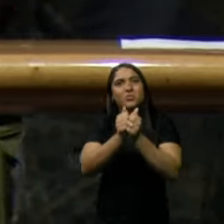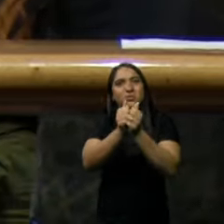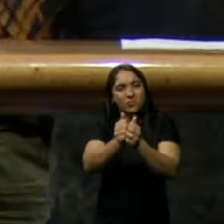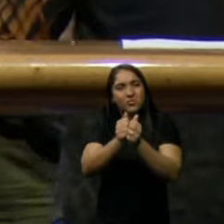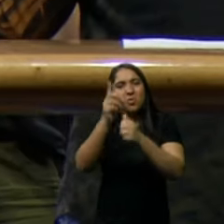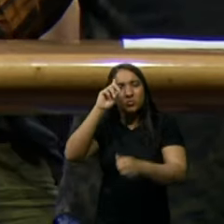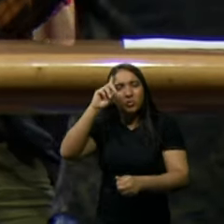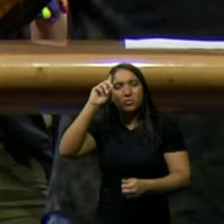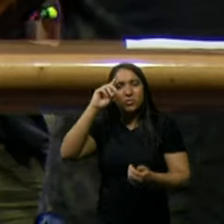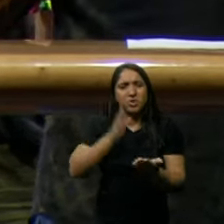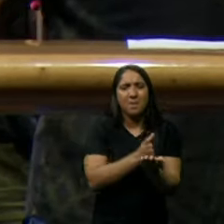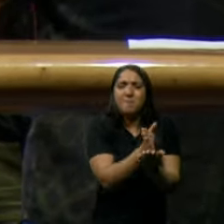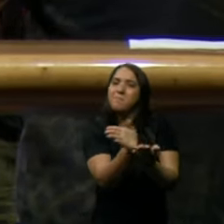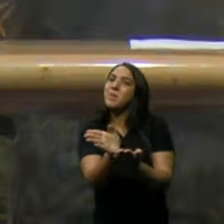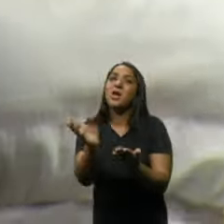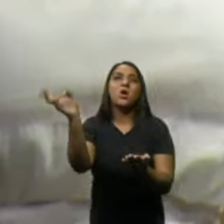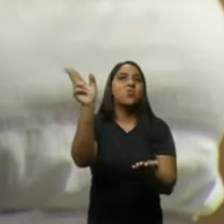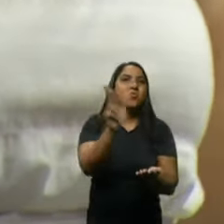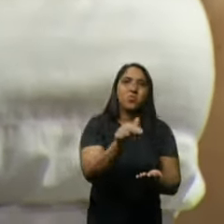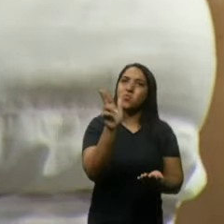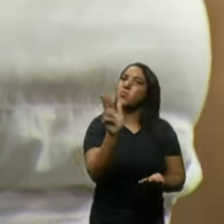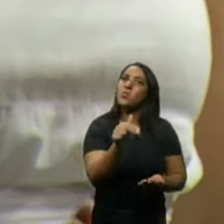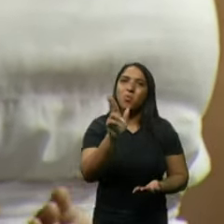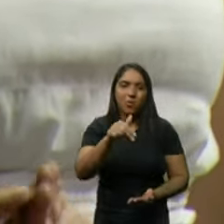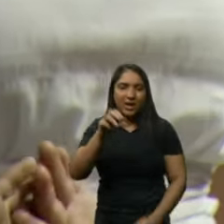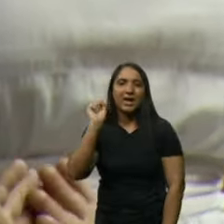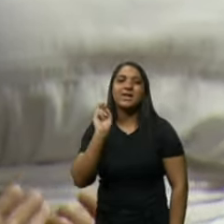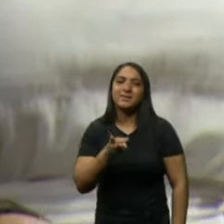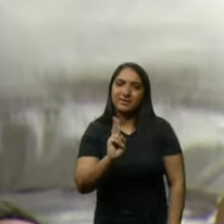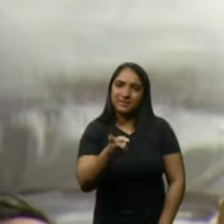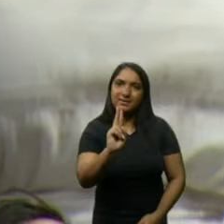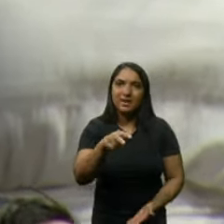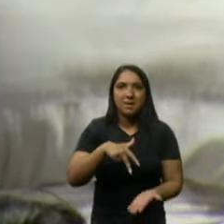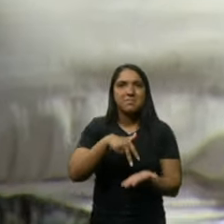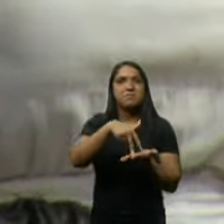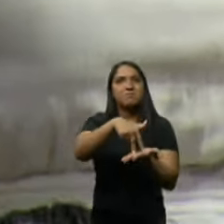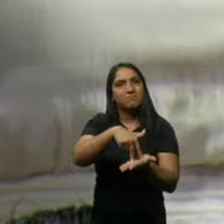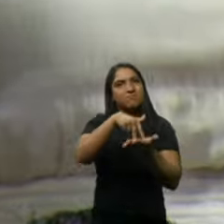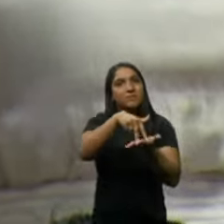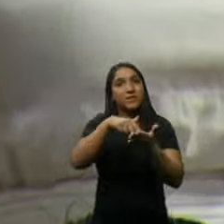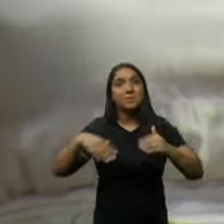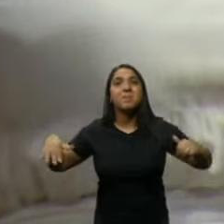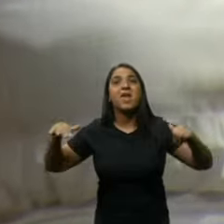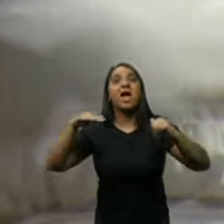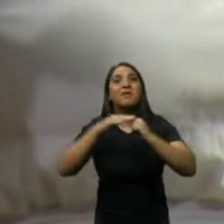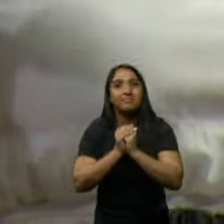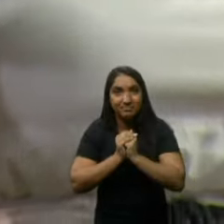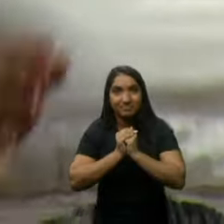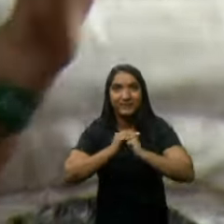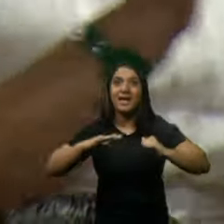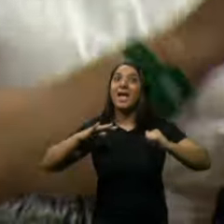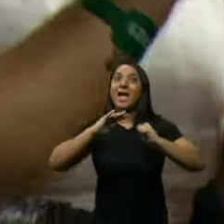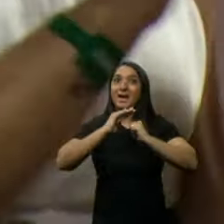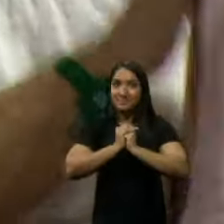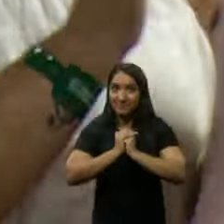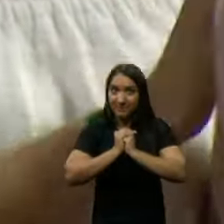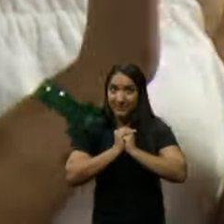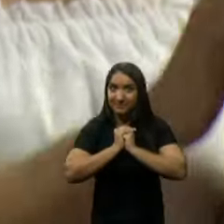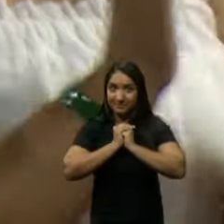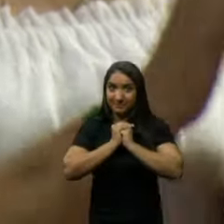que essas não se percam em nome do Senhor Jesus amém e Amém muito